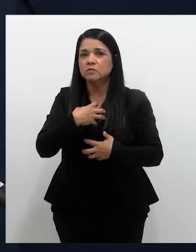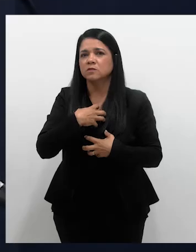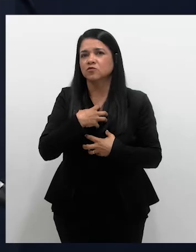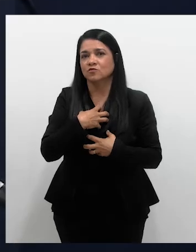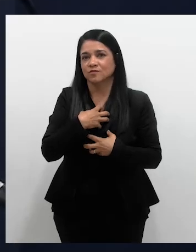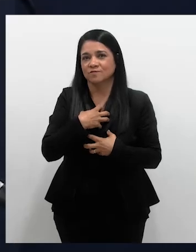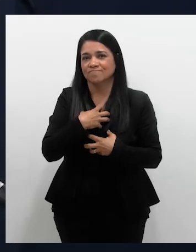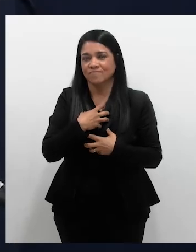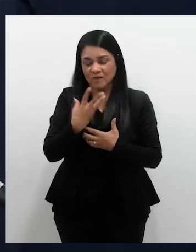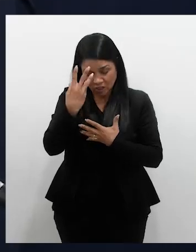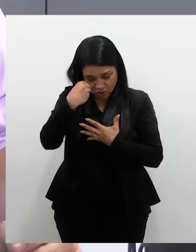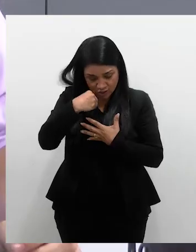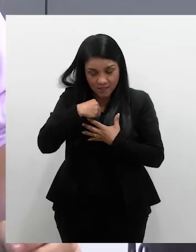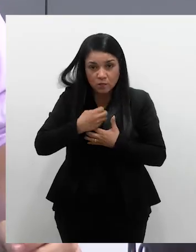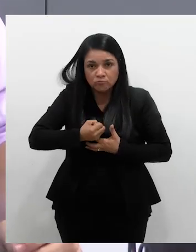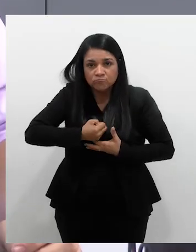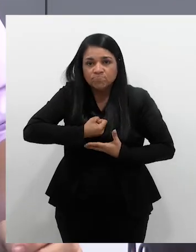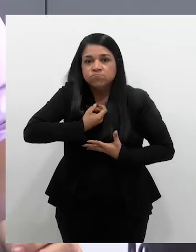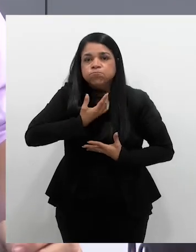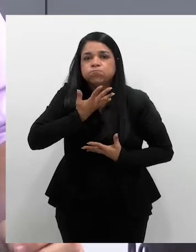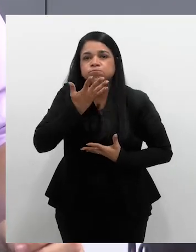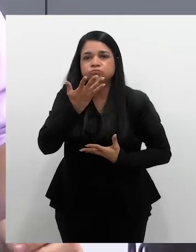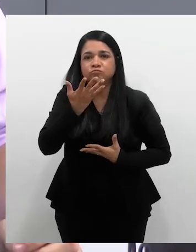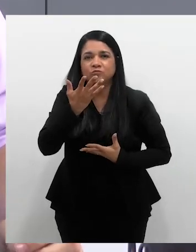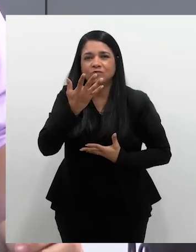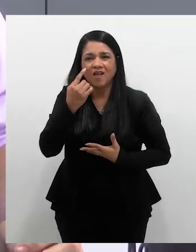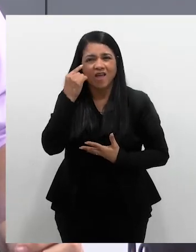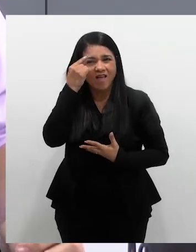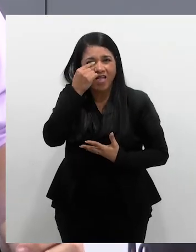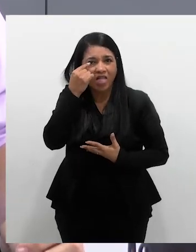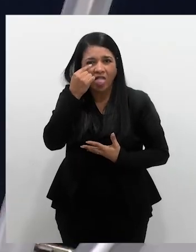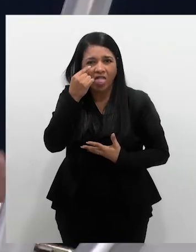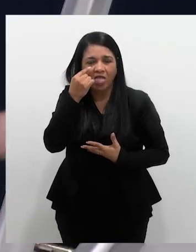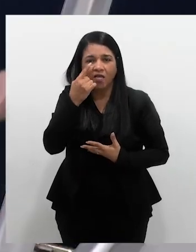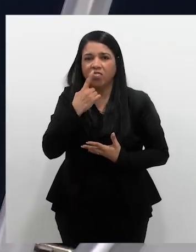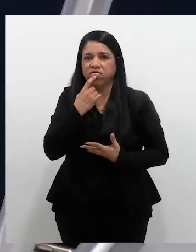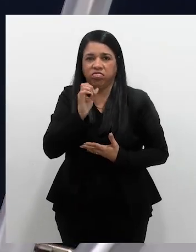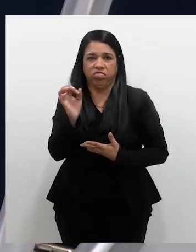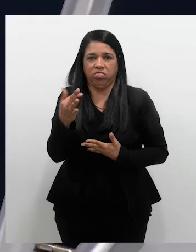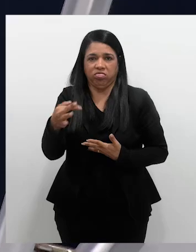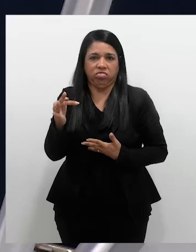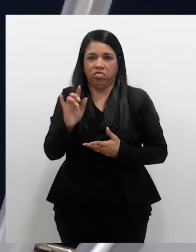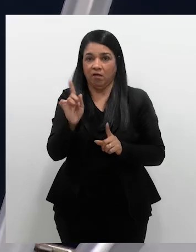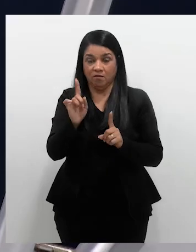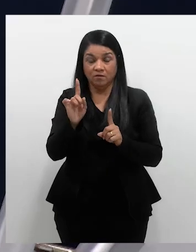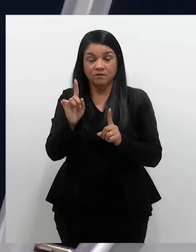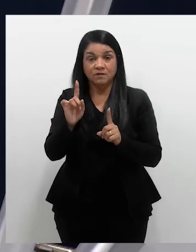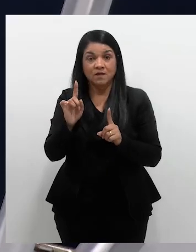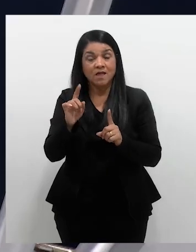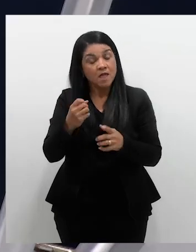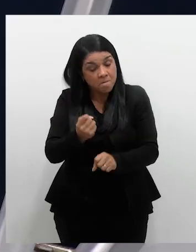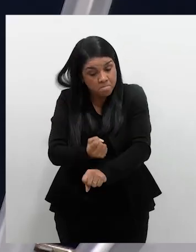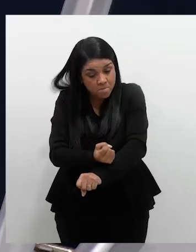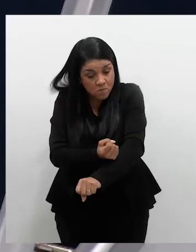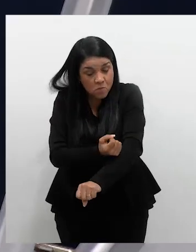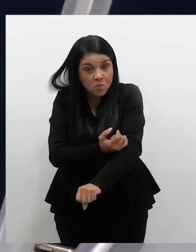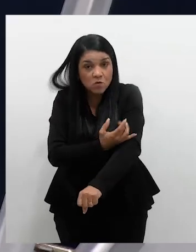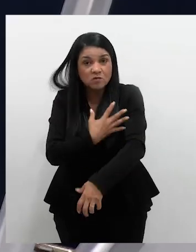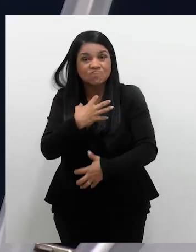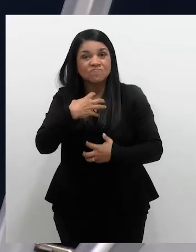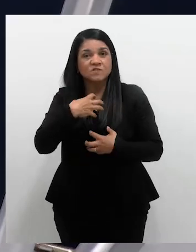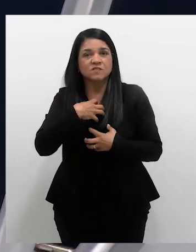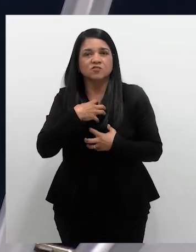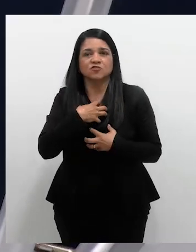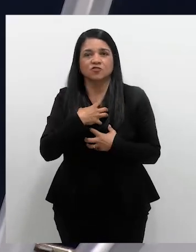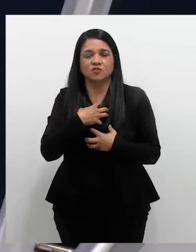você sentir. Vem de dentro. Vem de dentro. Não é deixar arder o olho. Não, é não é sentir. que nem agora. Lacrimejou. É emoção. É